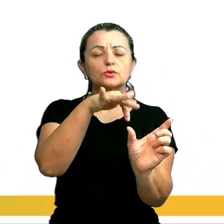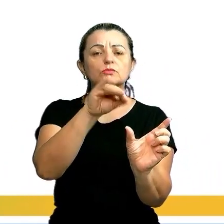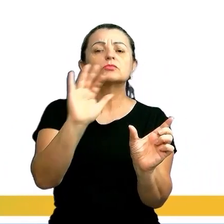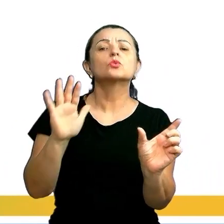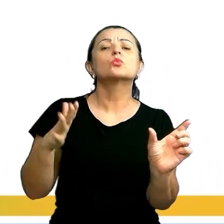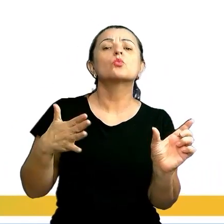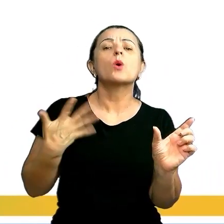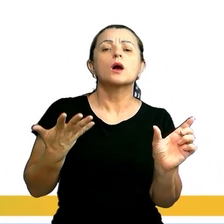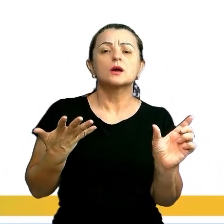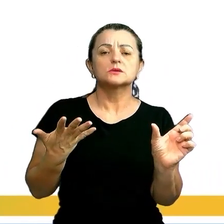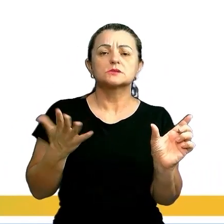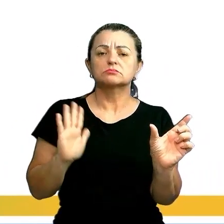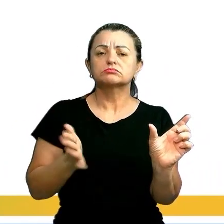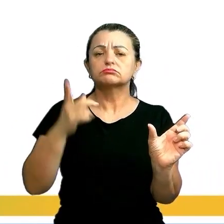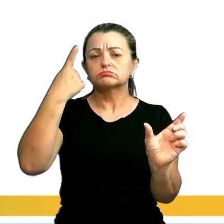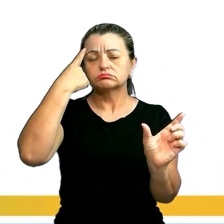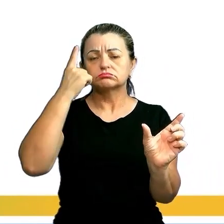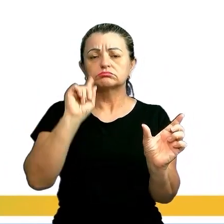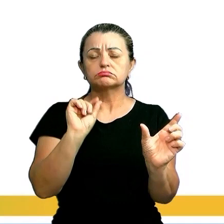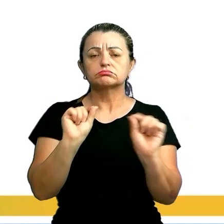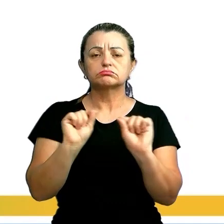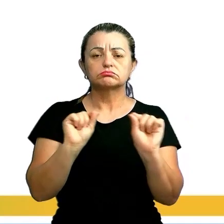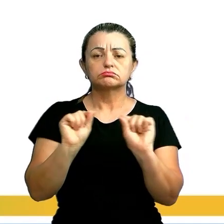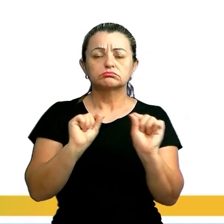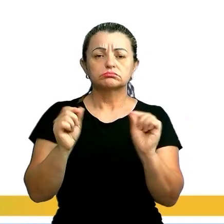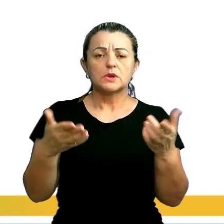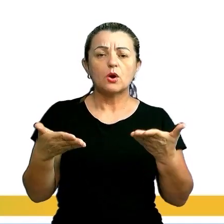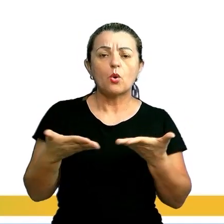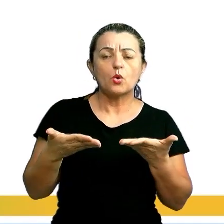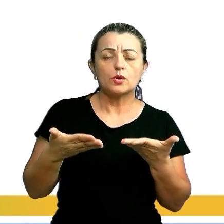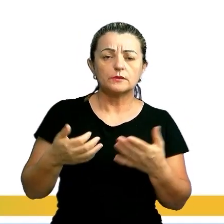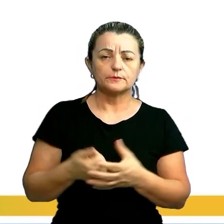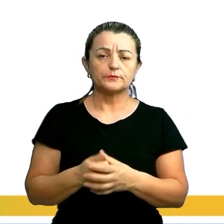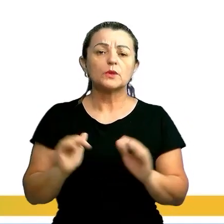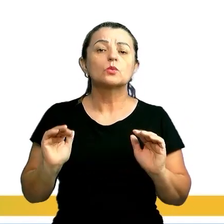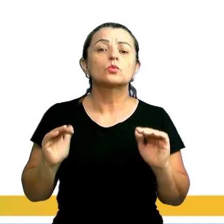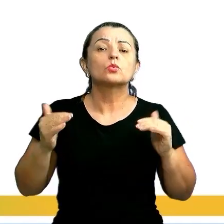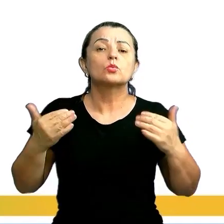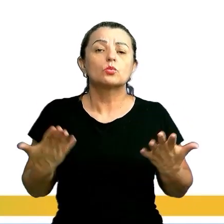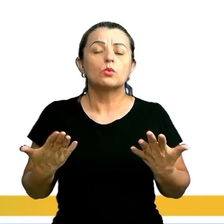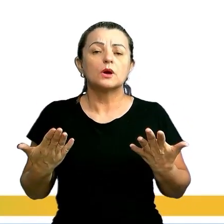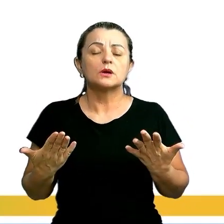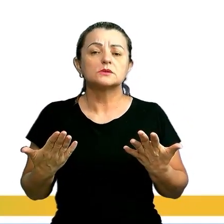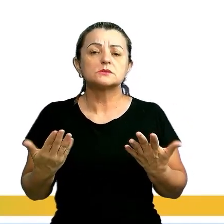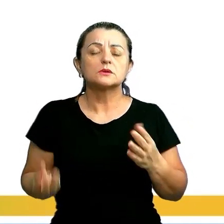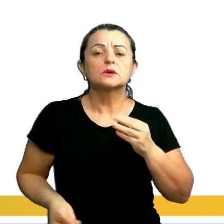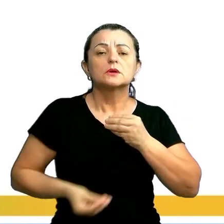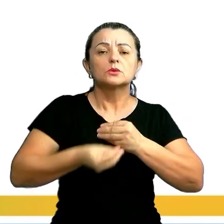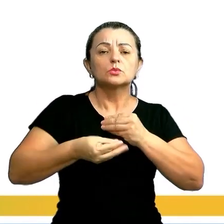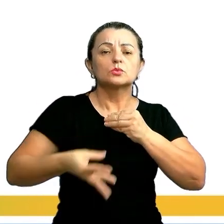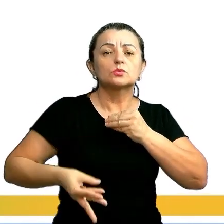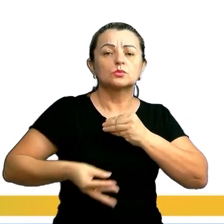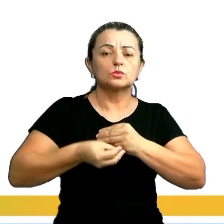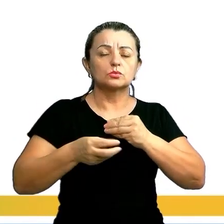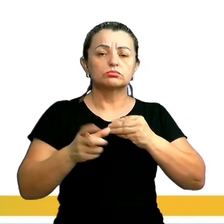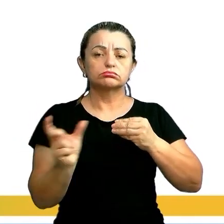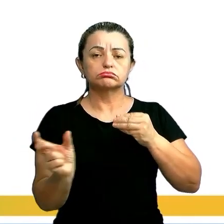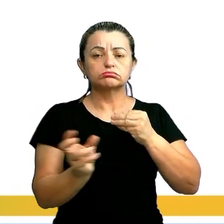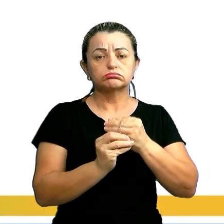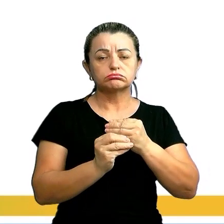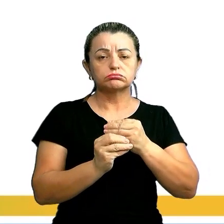eles foram criados tão recentemente, quais são? Quem que eles incluem? Então, são